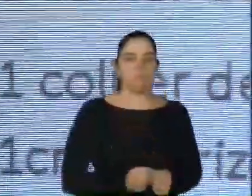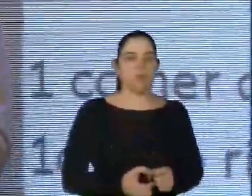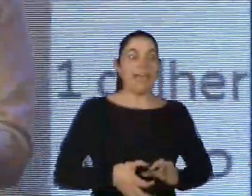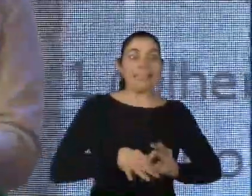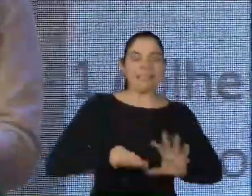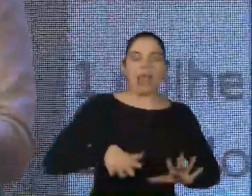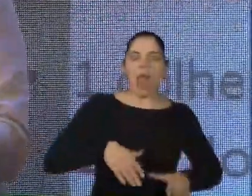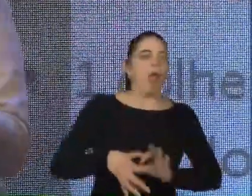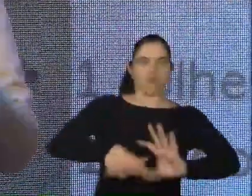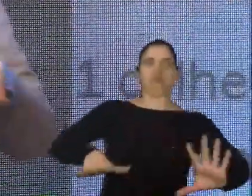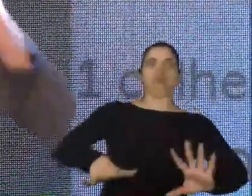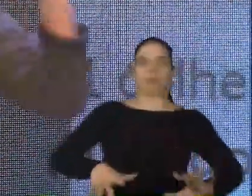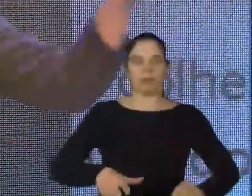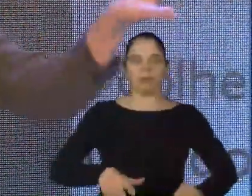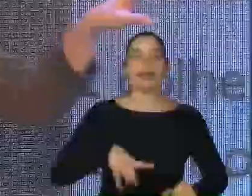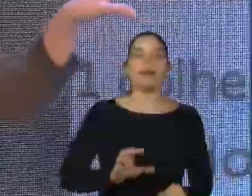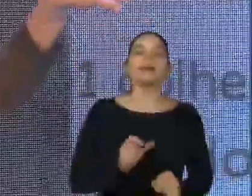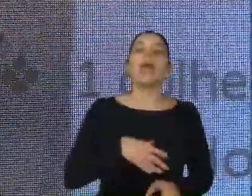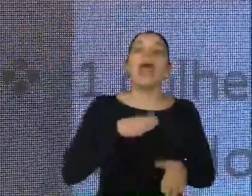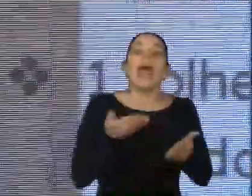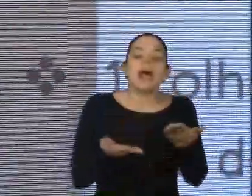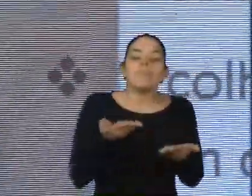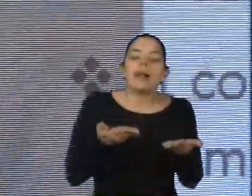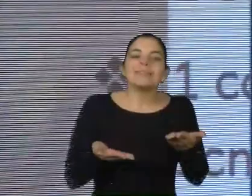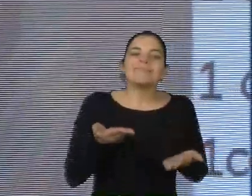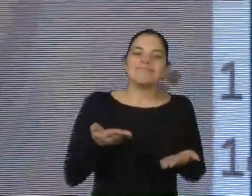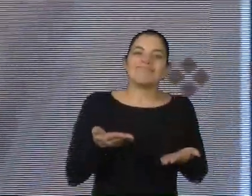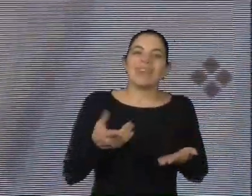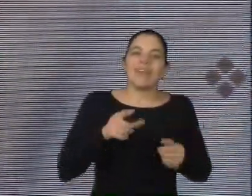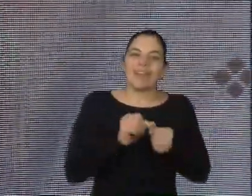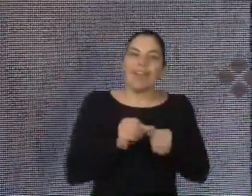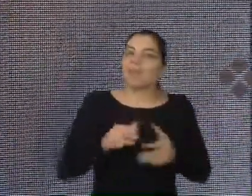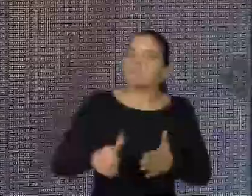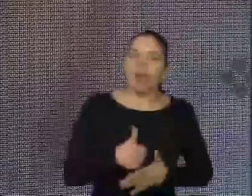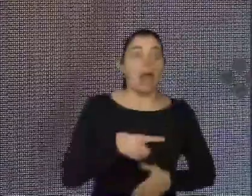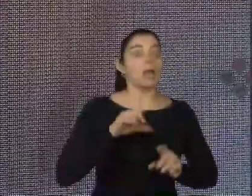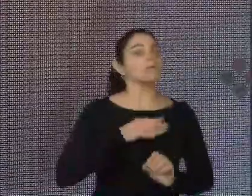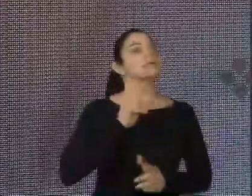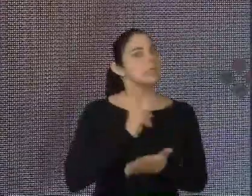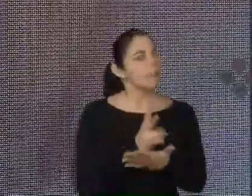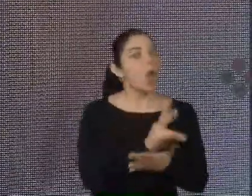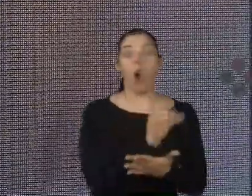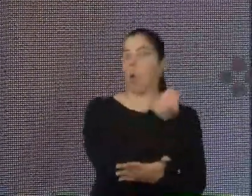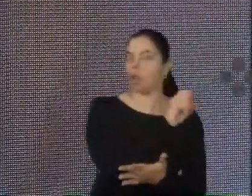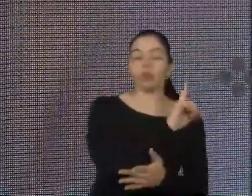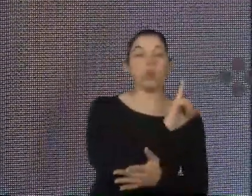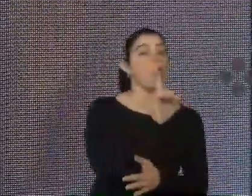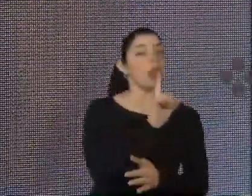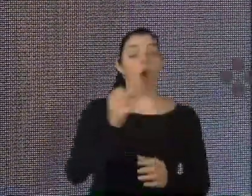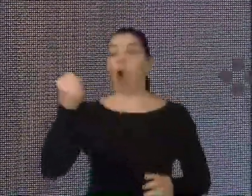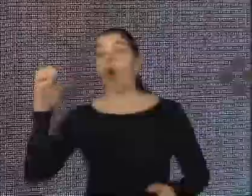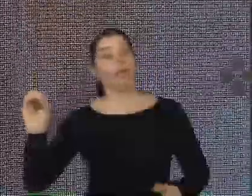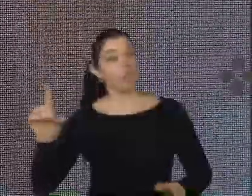ajudar a regularizar. Então, lógico, sempre sem exagero, tá bom? É uma colherzinha de chá uma